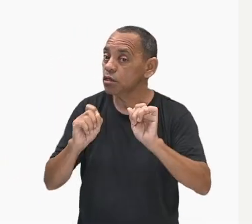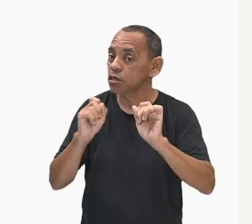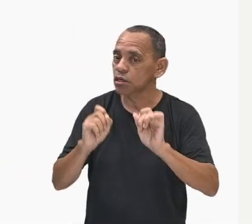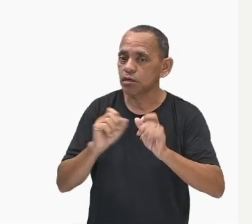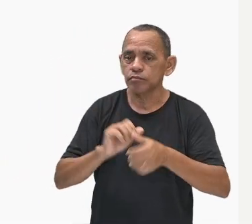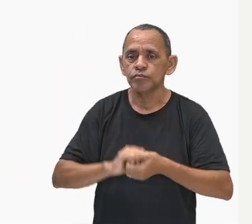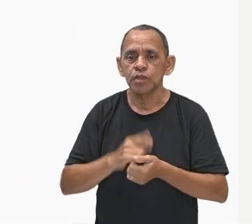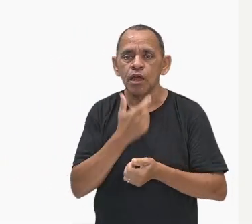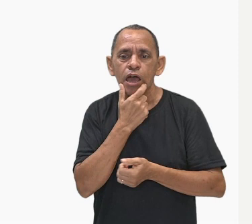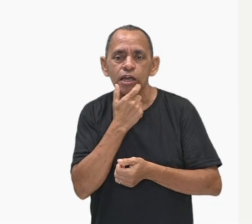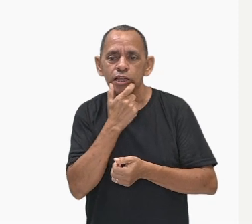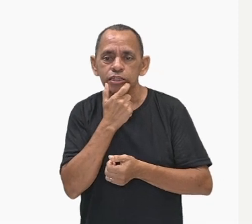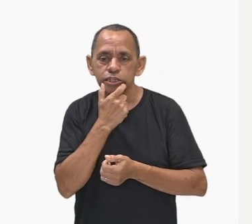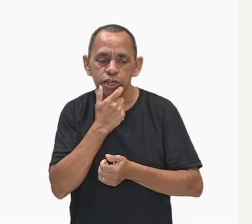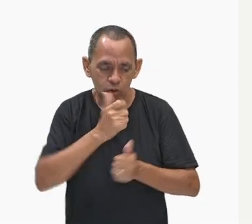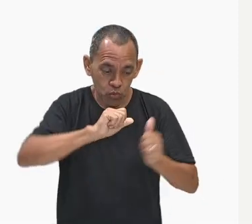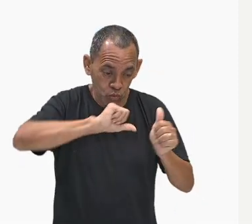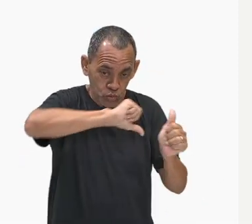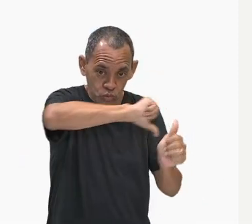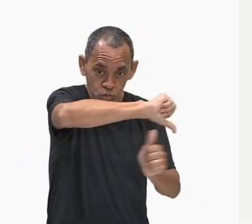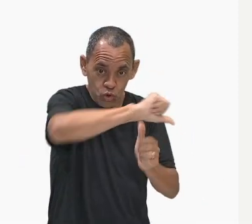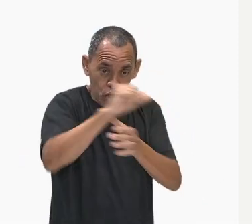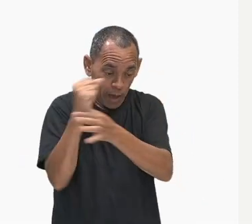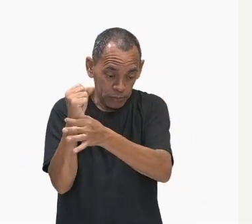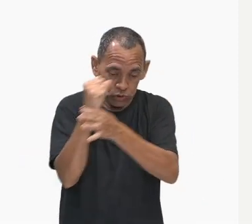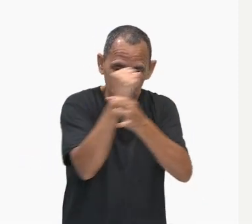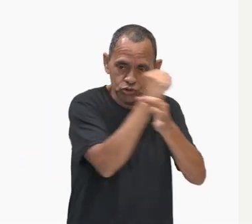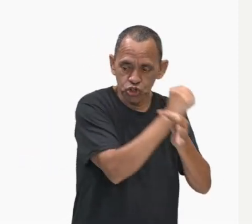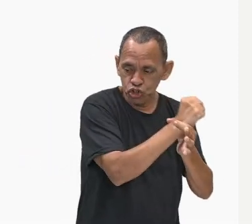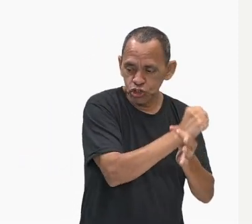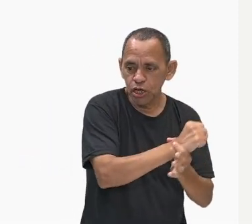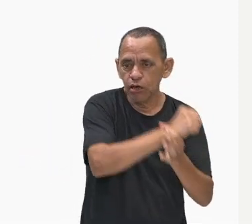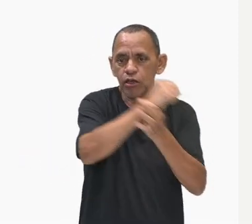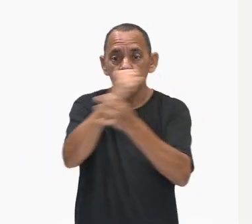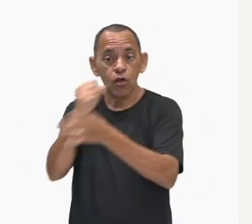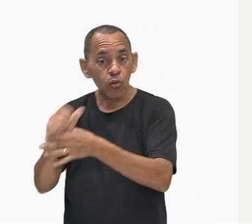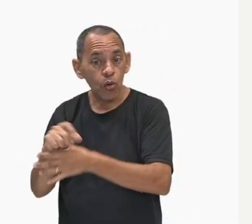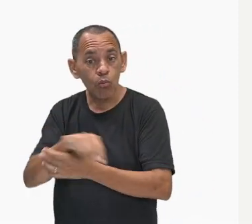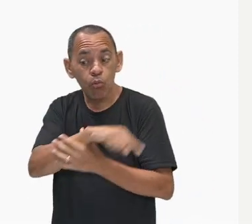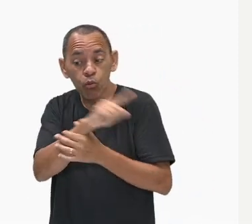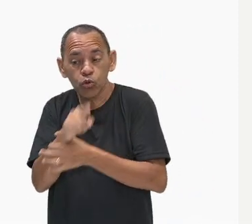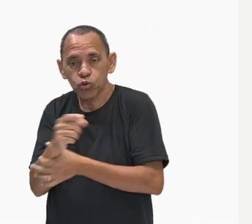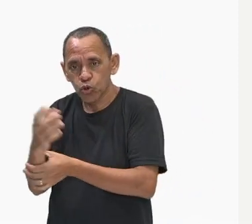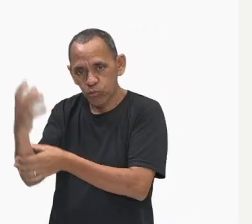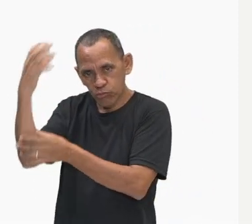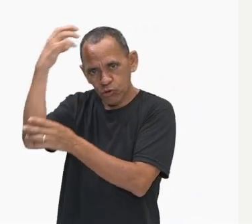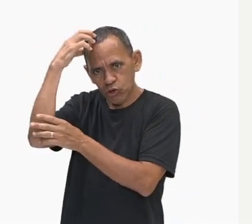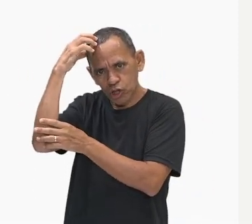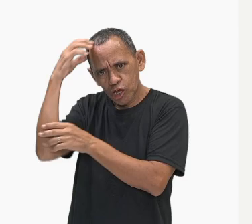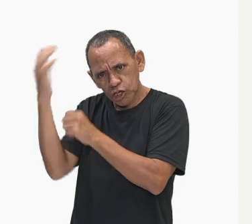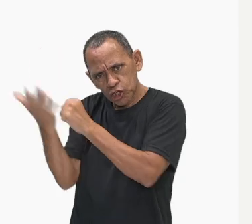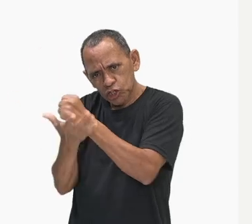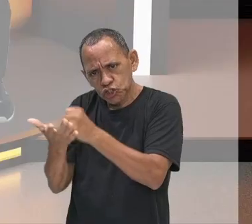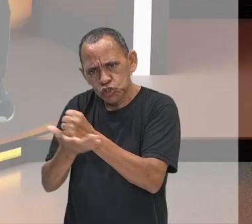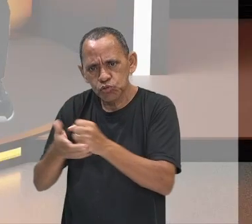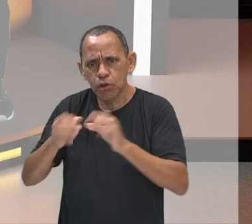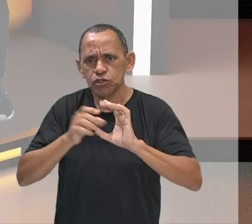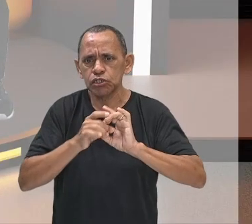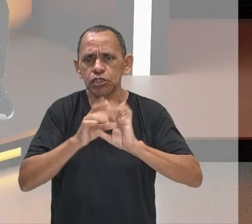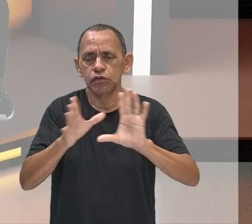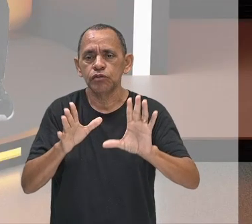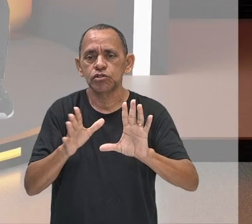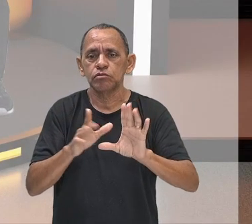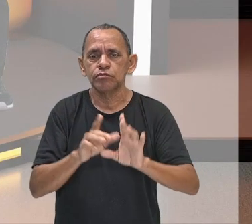deixou de ser absolutista e passou a ter uma monarquia de bases liberais. Vamos então agora apresentar para vocês um rei